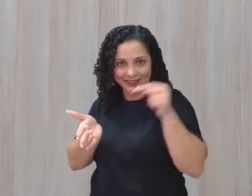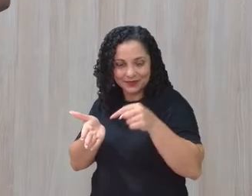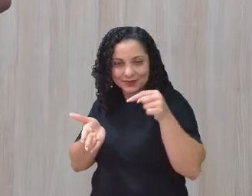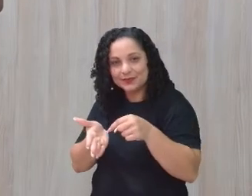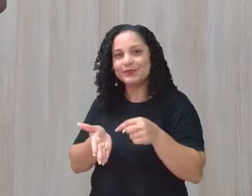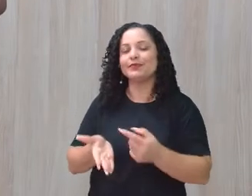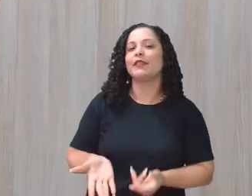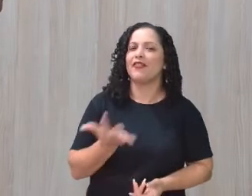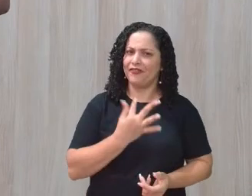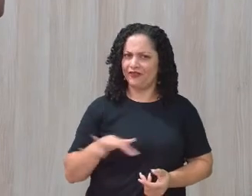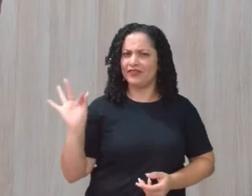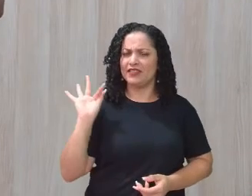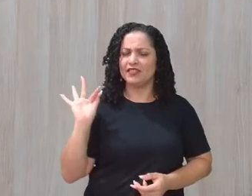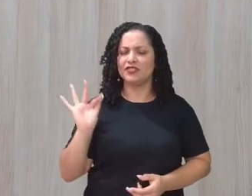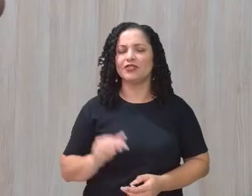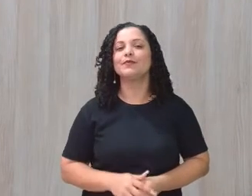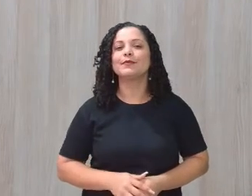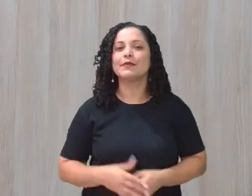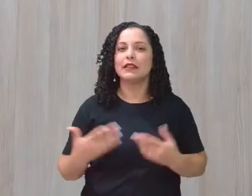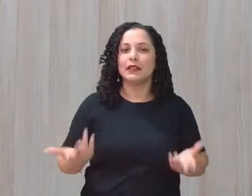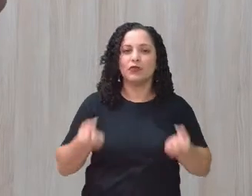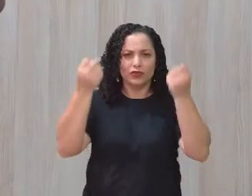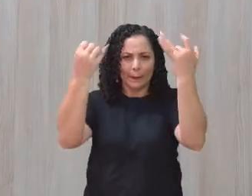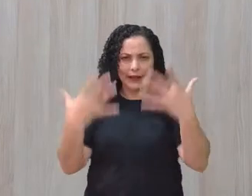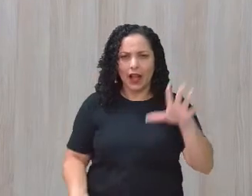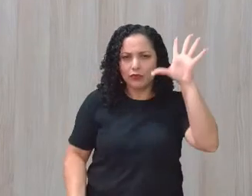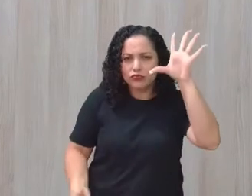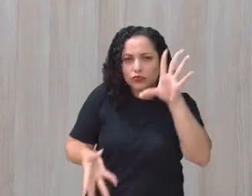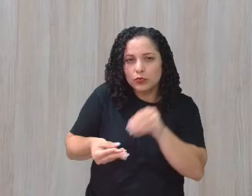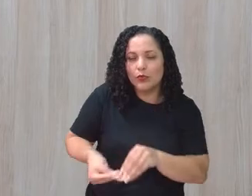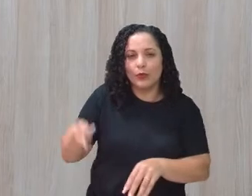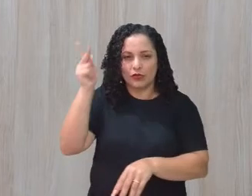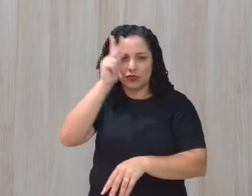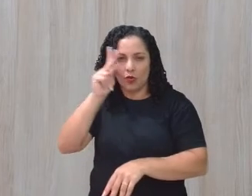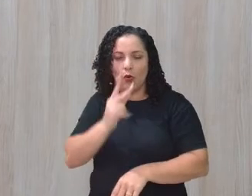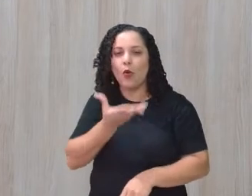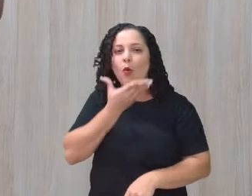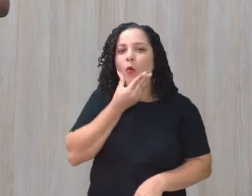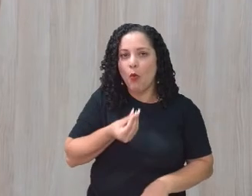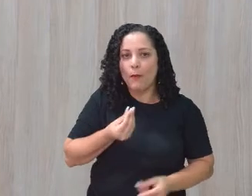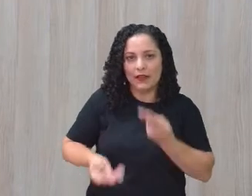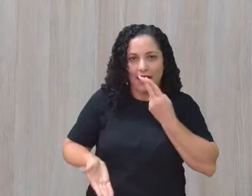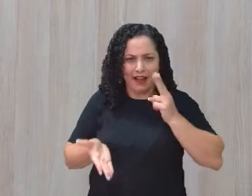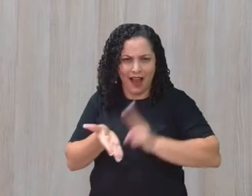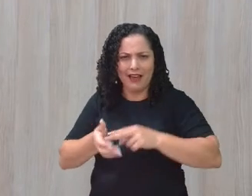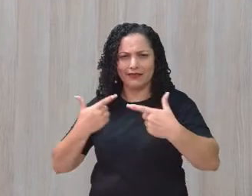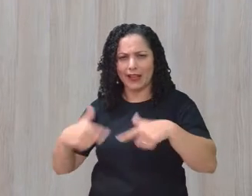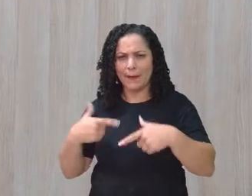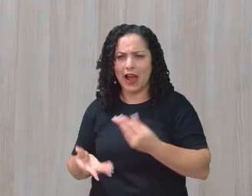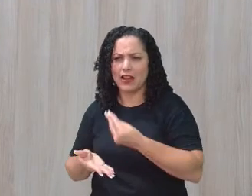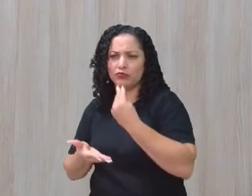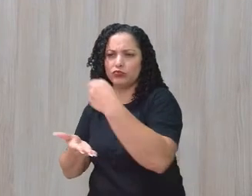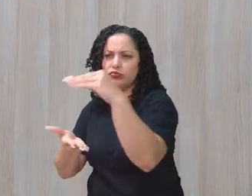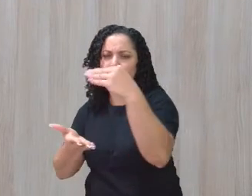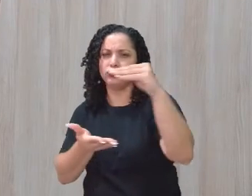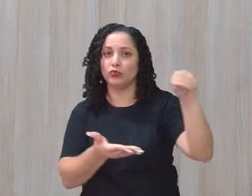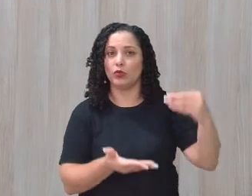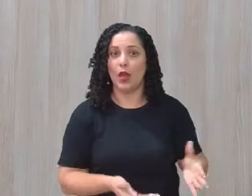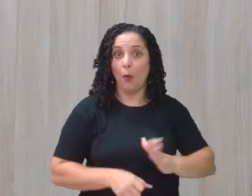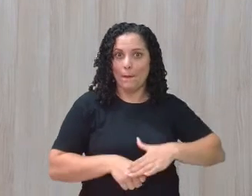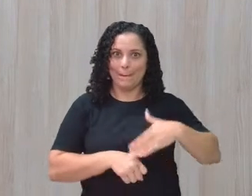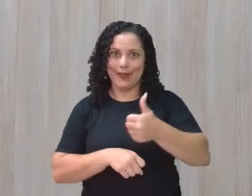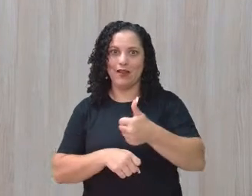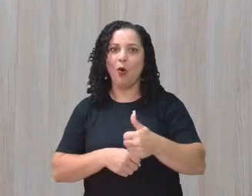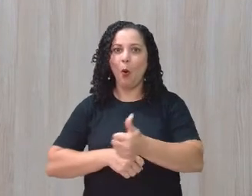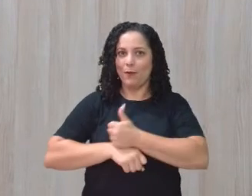em francês. Então, ele conta a historinha aí do nosso carteiro, o melhor carteiro do ano, dessa cidadezinha, e de